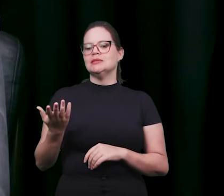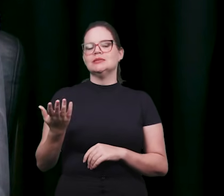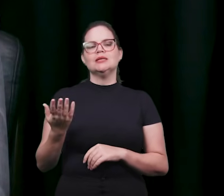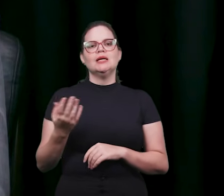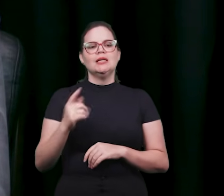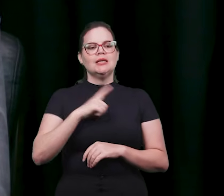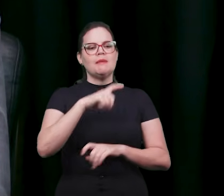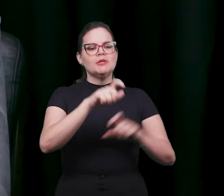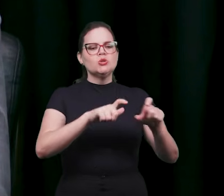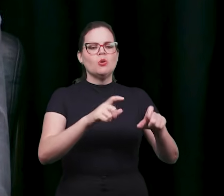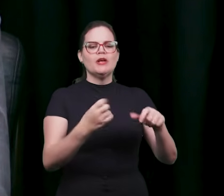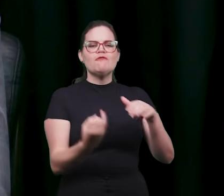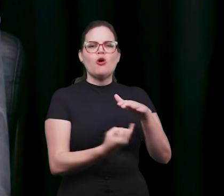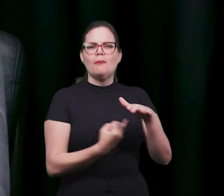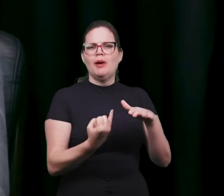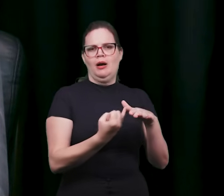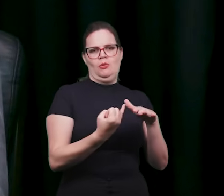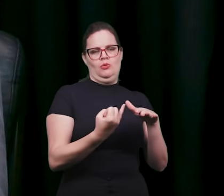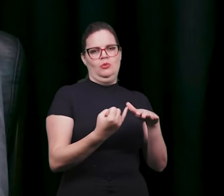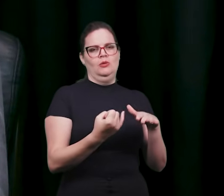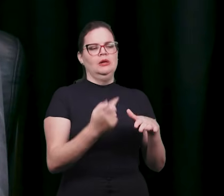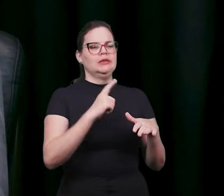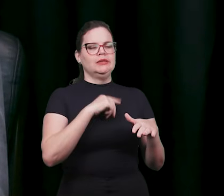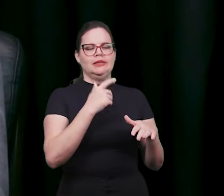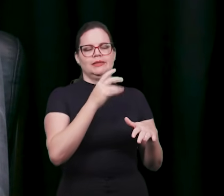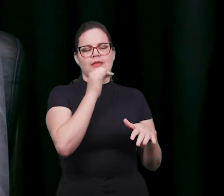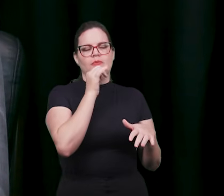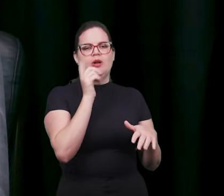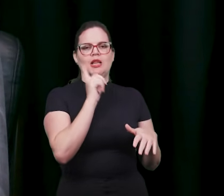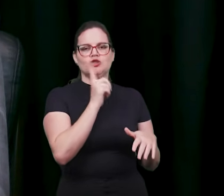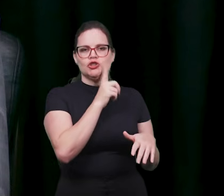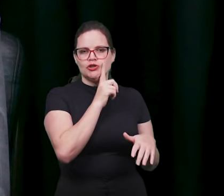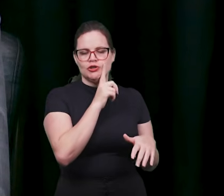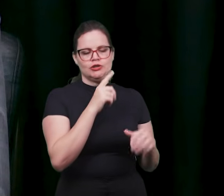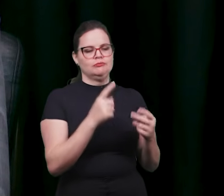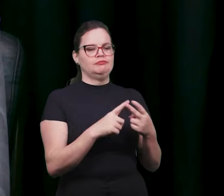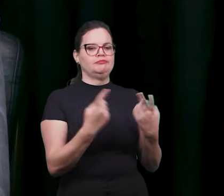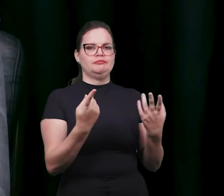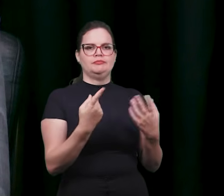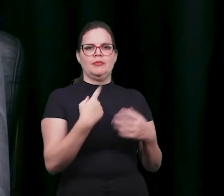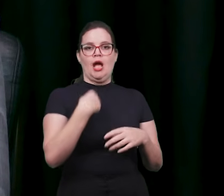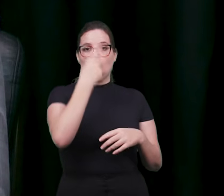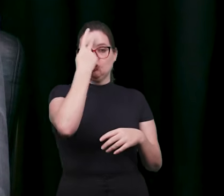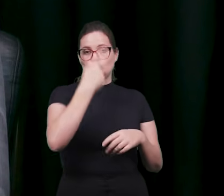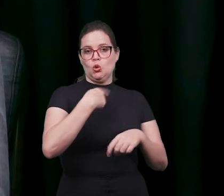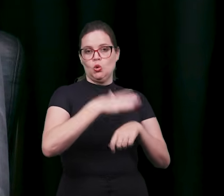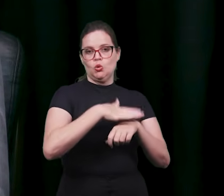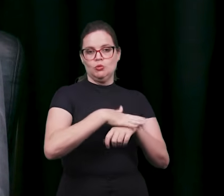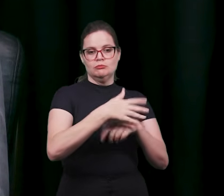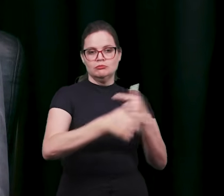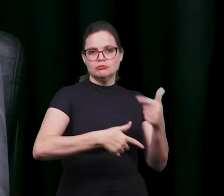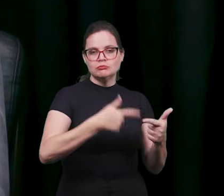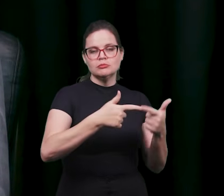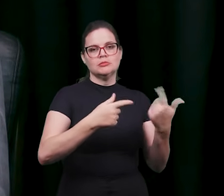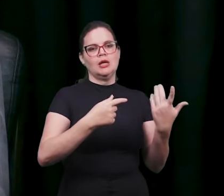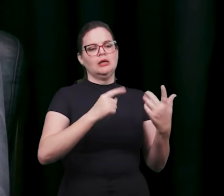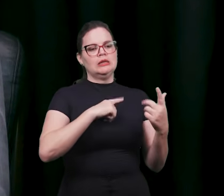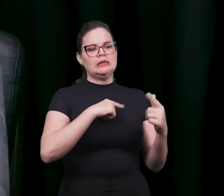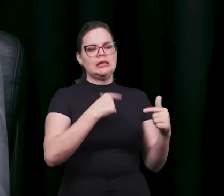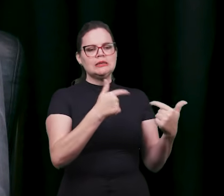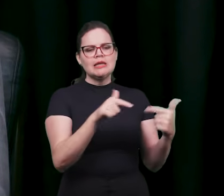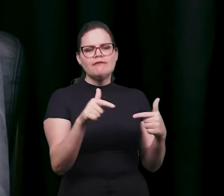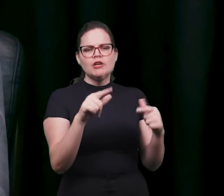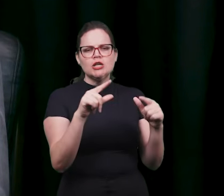Pequenos empresários, pessoas que têm uma lanchonete, autônomos, pessoas que prestam serviços menores